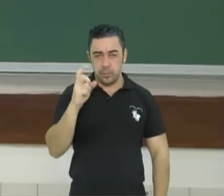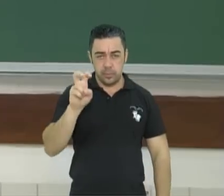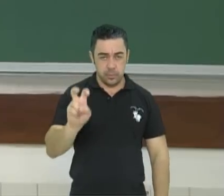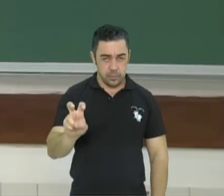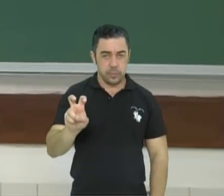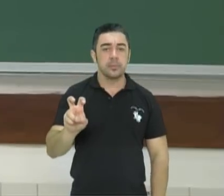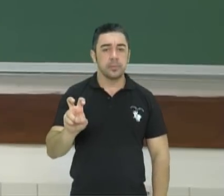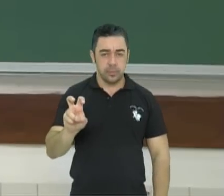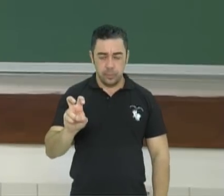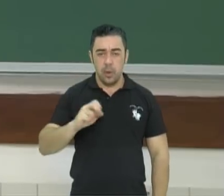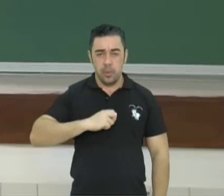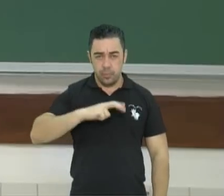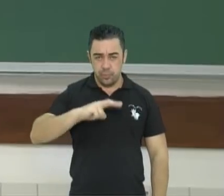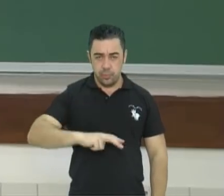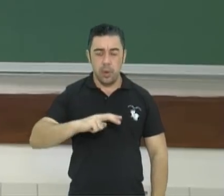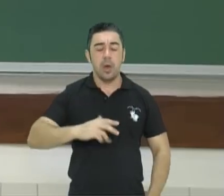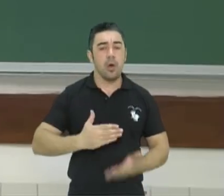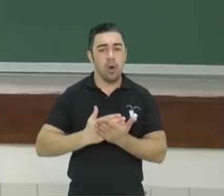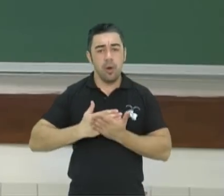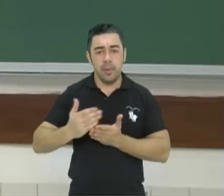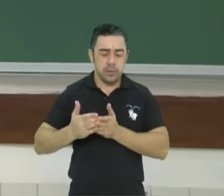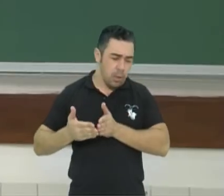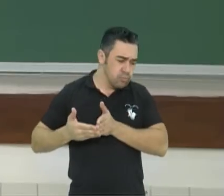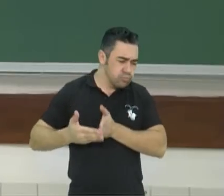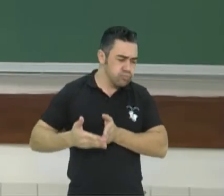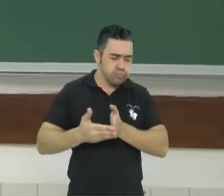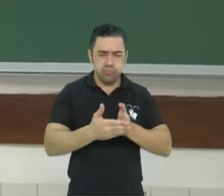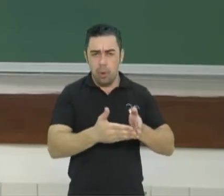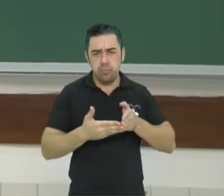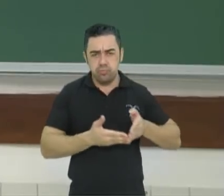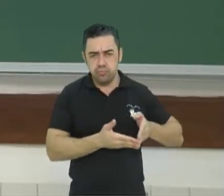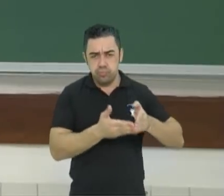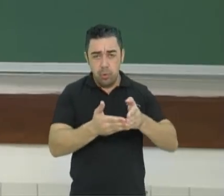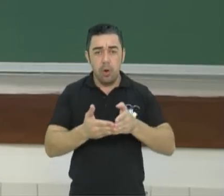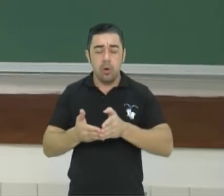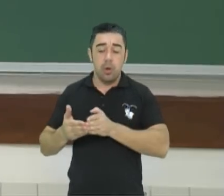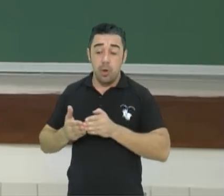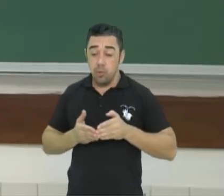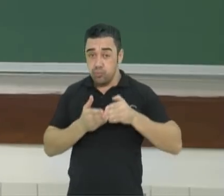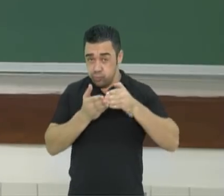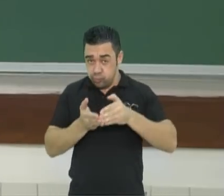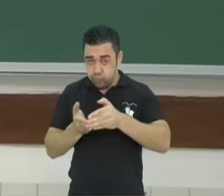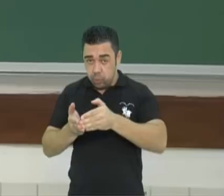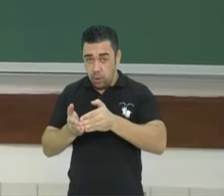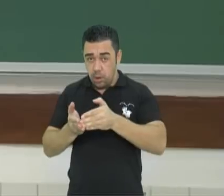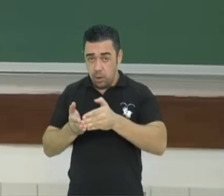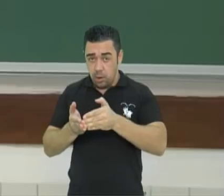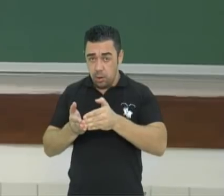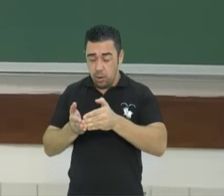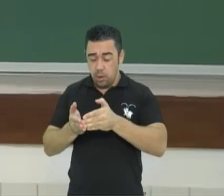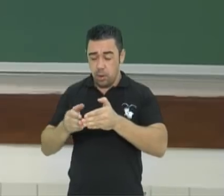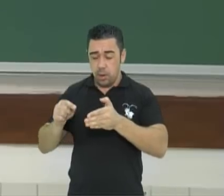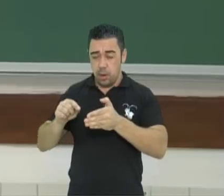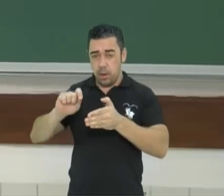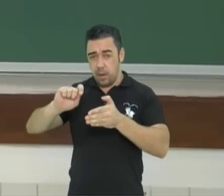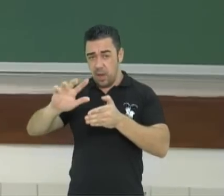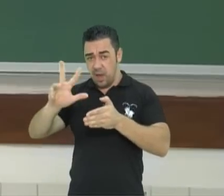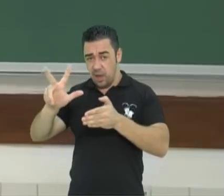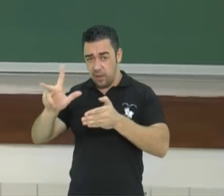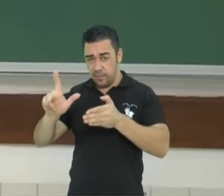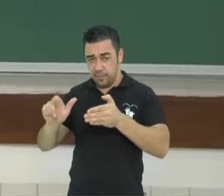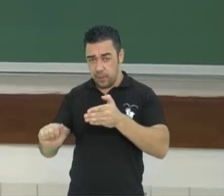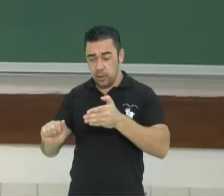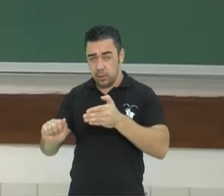portugueses começam com as grandes navegações, né, eles chegam à África, os portugueses chegam no continente